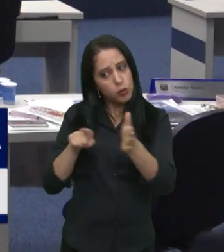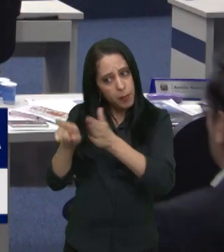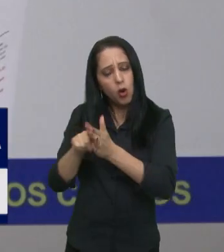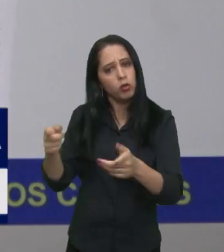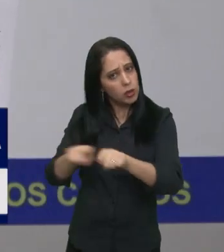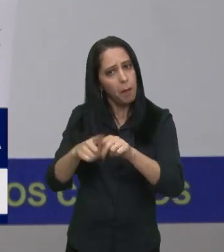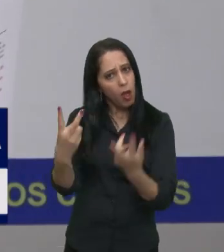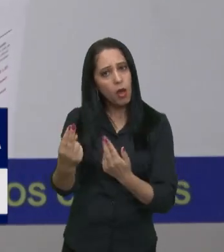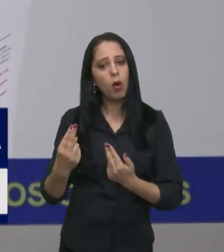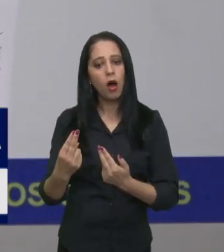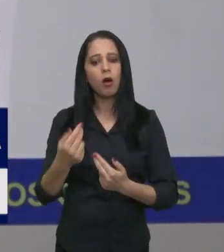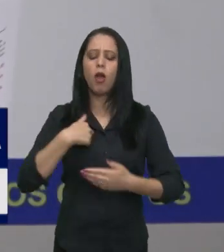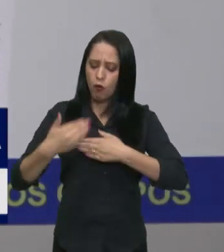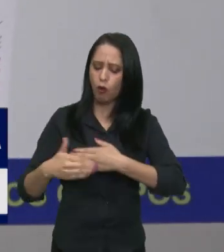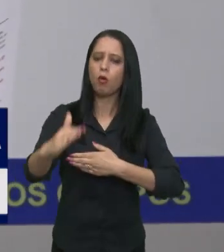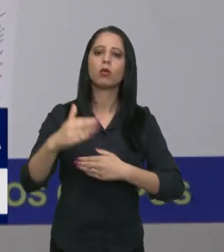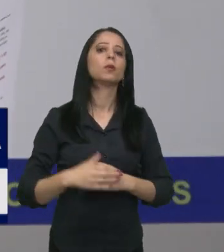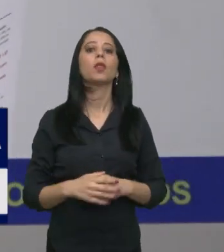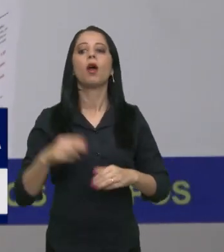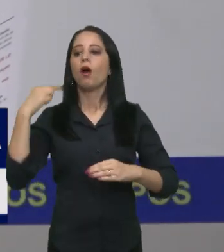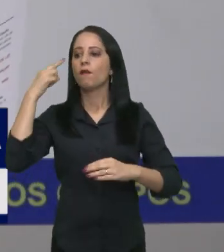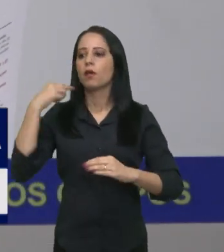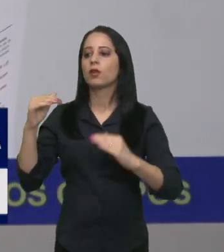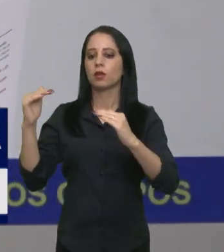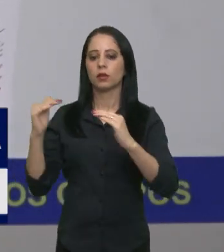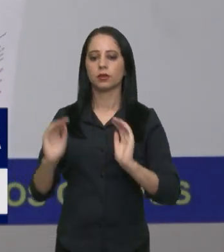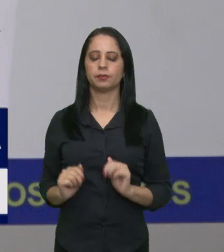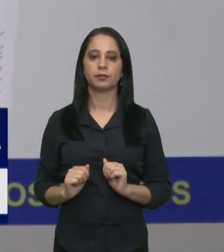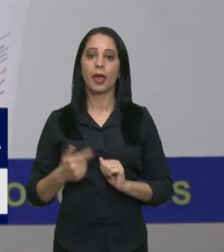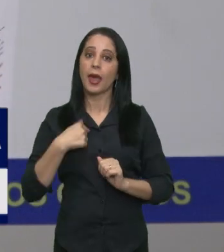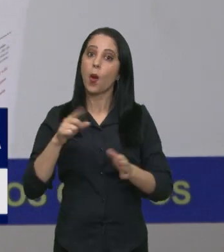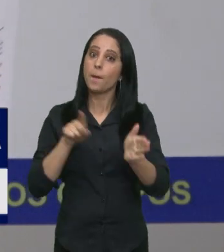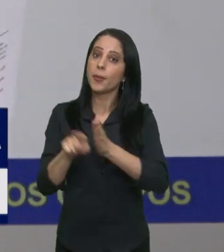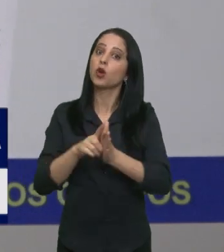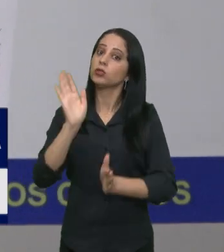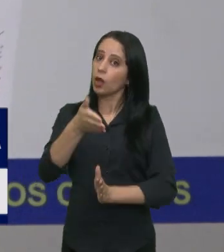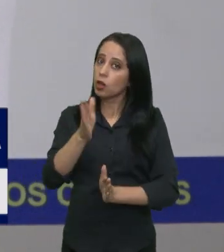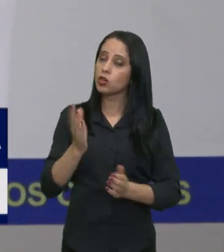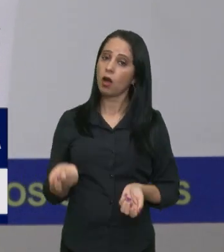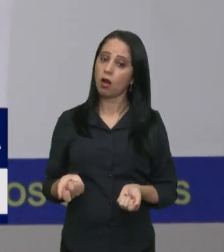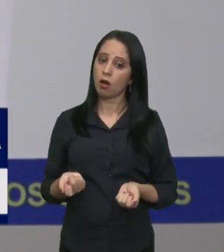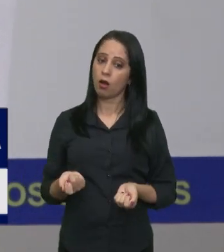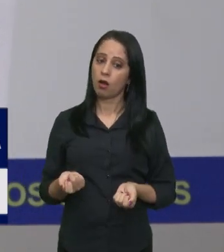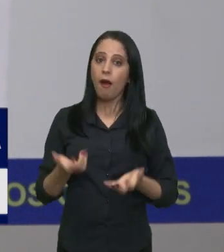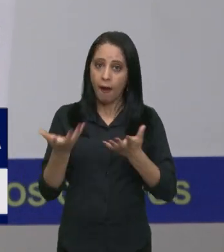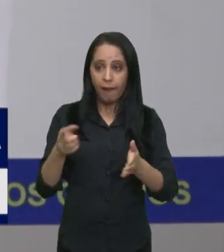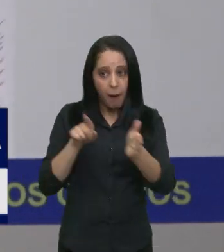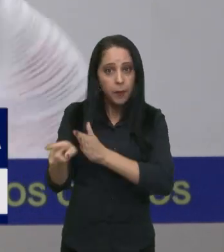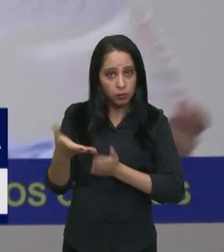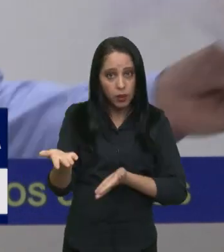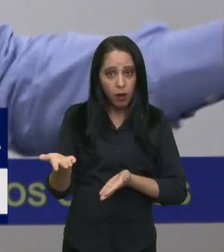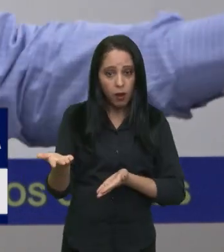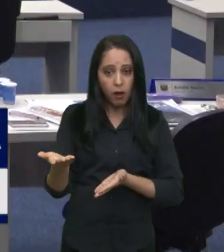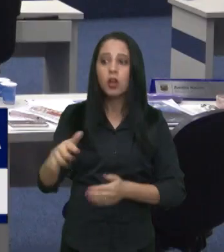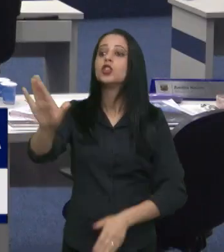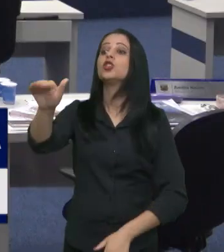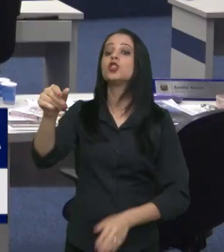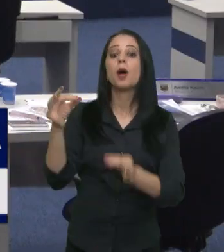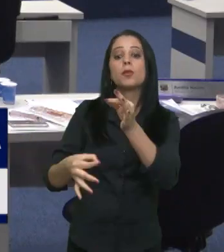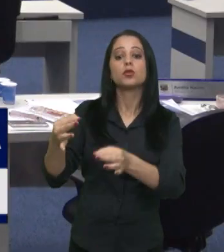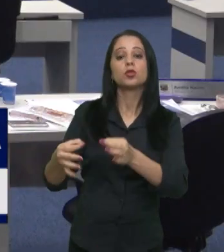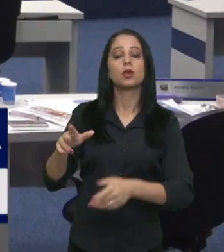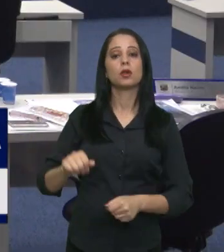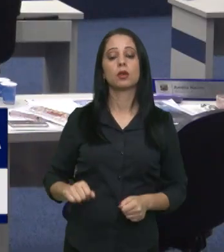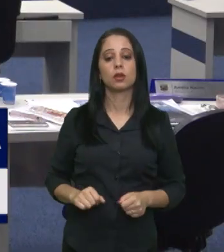Então, por isso eu vou prosseguir. Vereadores favoráveis, permaneça. Eu consultei. Você quer consultar o jurídico da Câmara? Quer consultar? Chama o jurídico da Câmara para ela, então, por